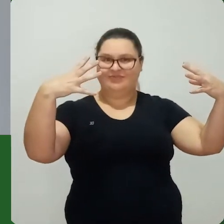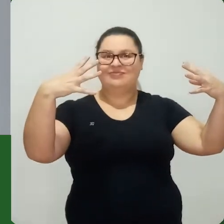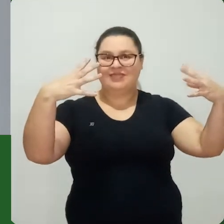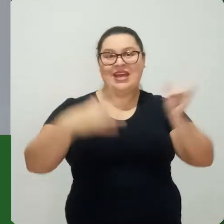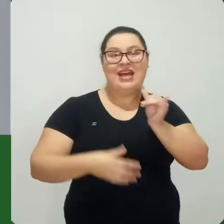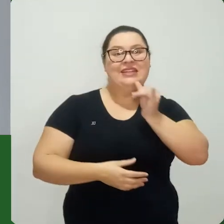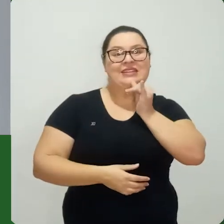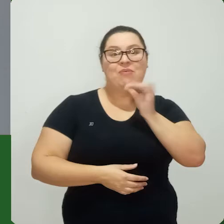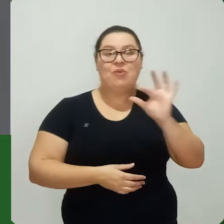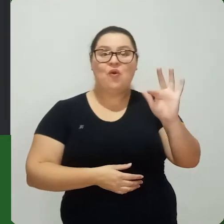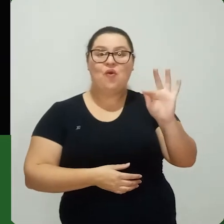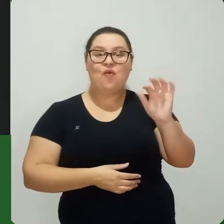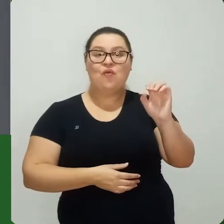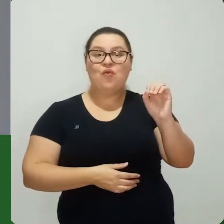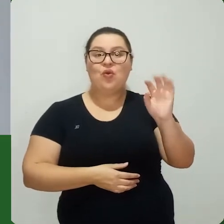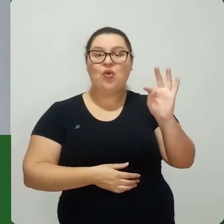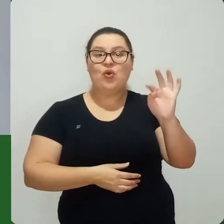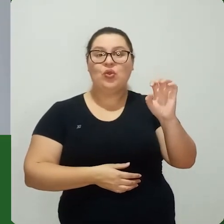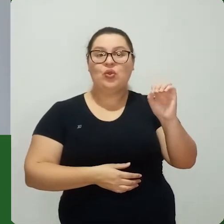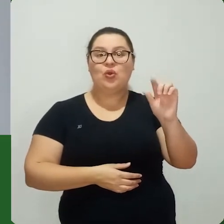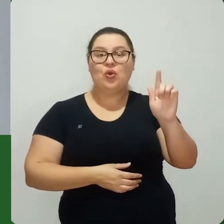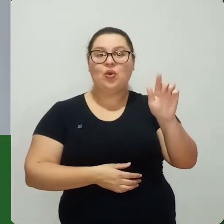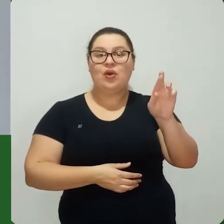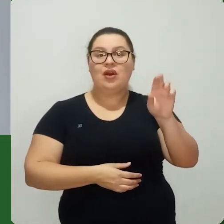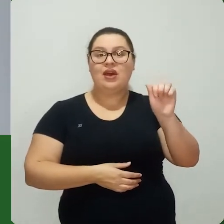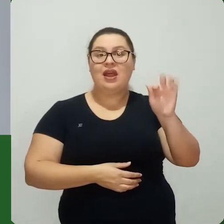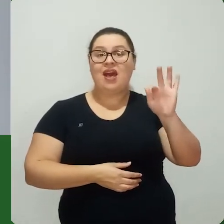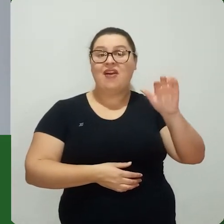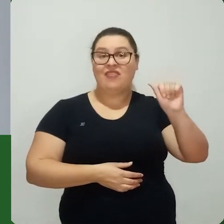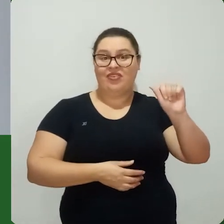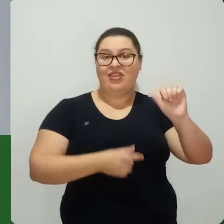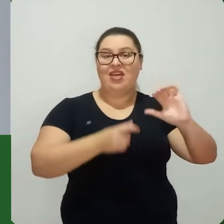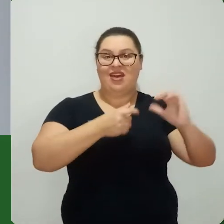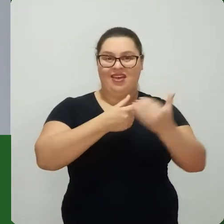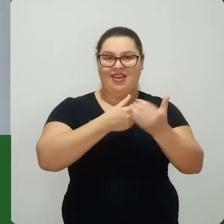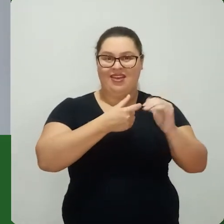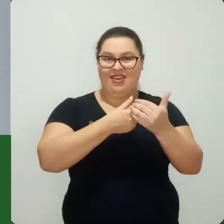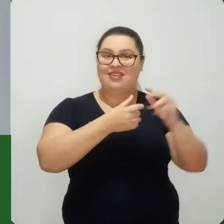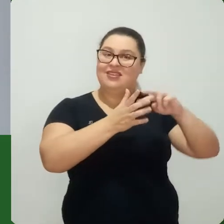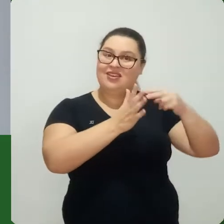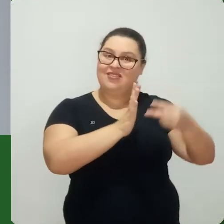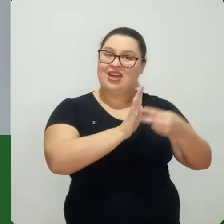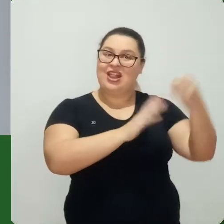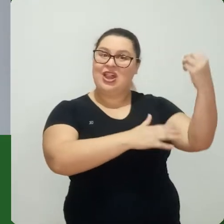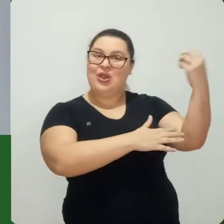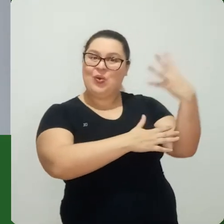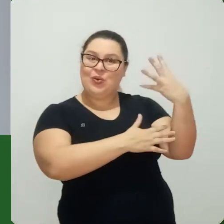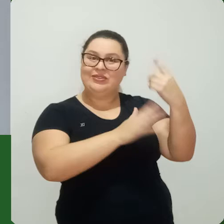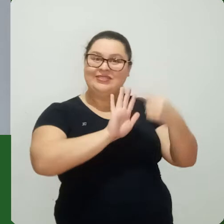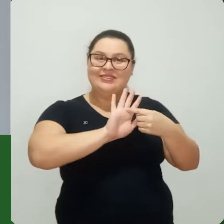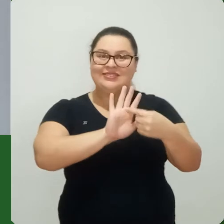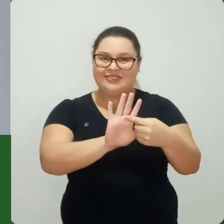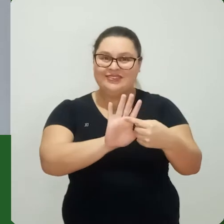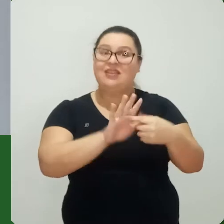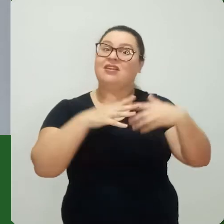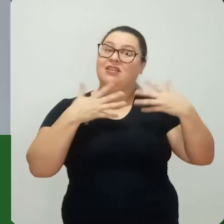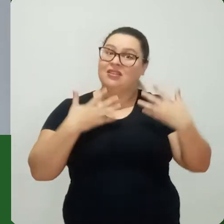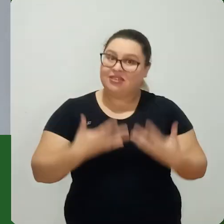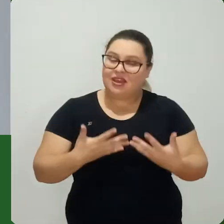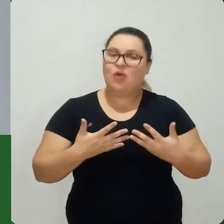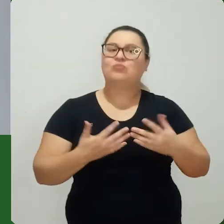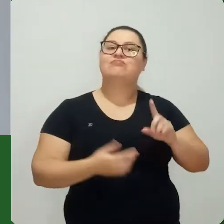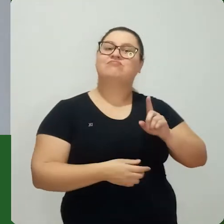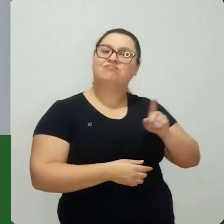sendo então a nossa primeira fotografia. E ele fez a primeira imagem usando uma câmera escura e uma placa de estanho que tinha